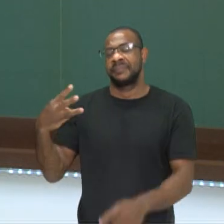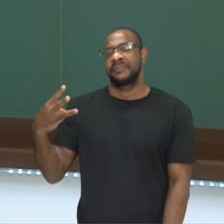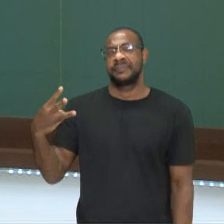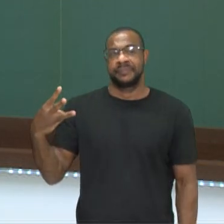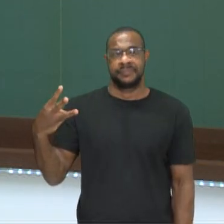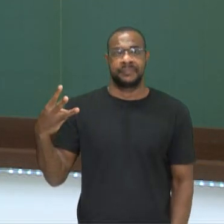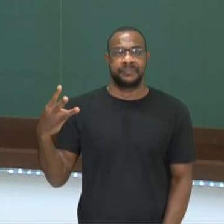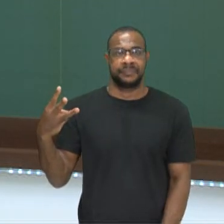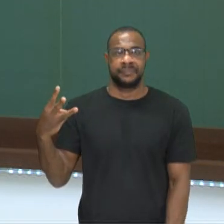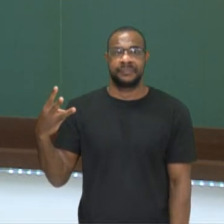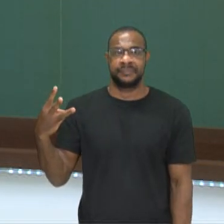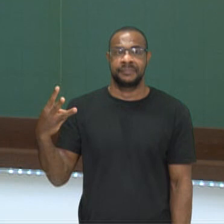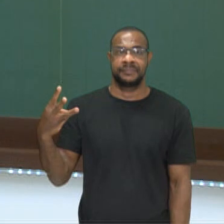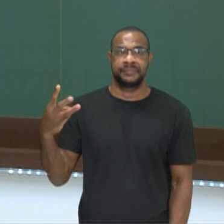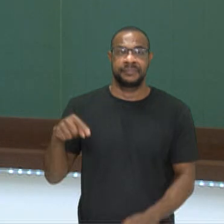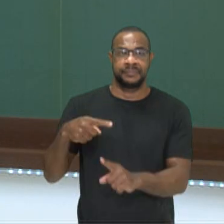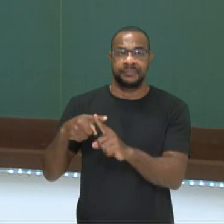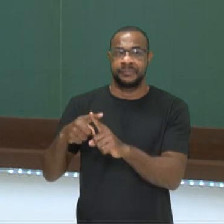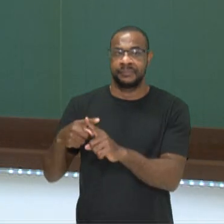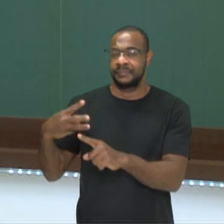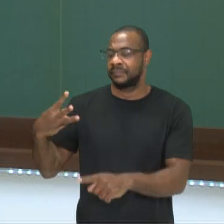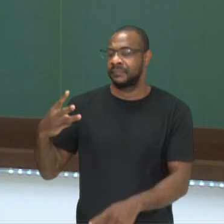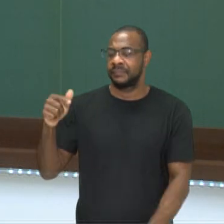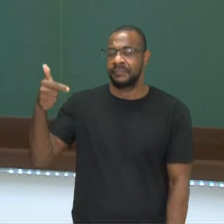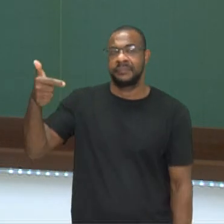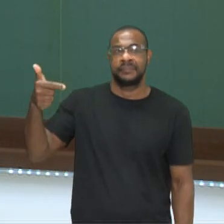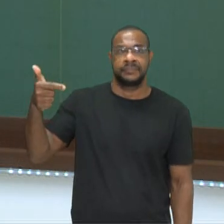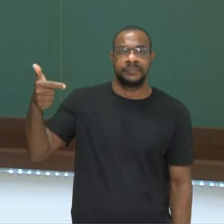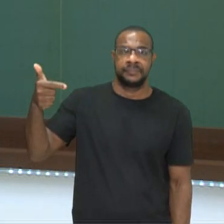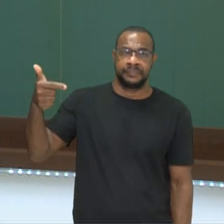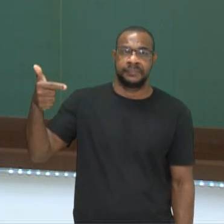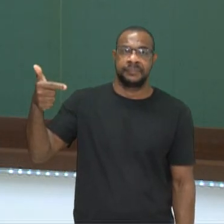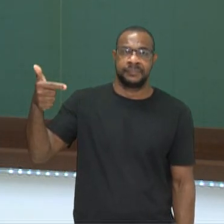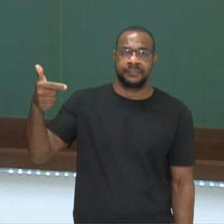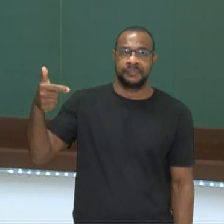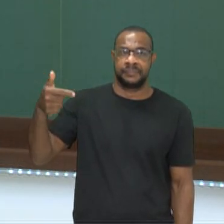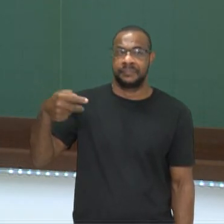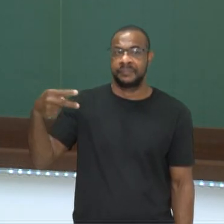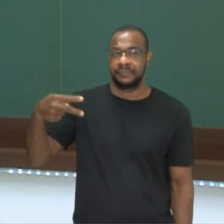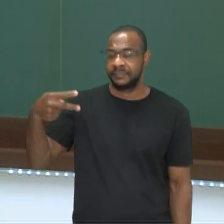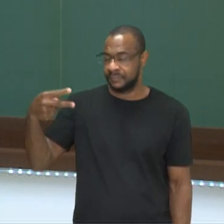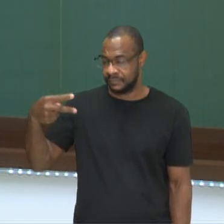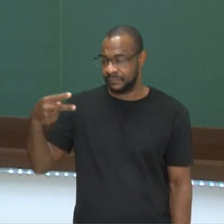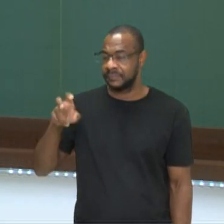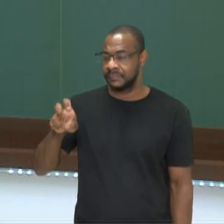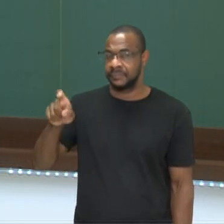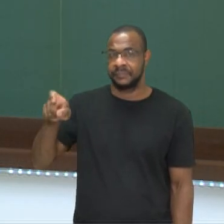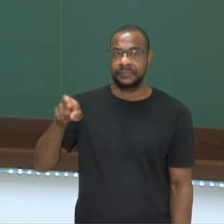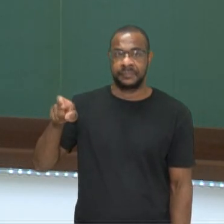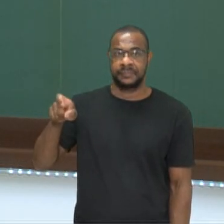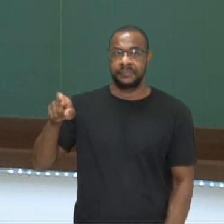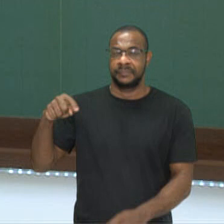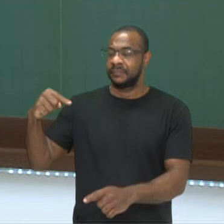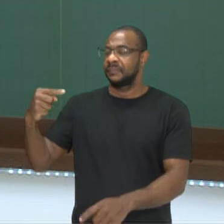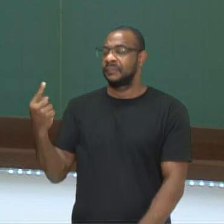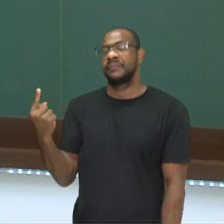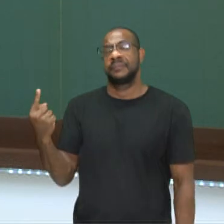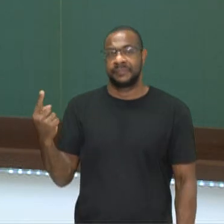3, beleza? Mais o quadrado do segundo, mais 3 ao quadrado, igual a 5x menos